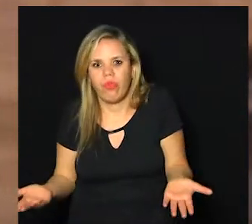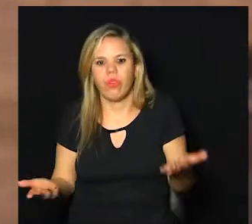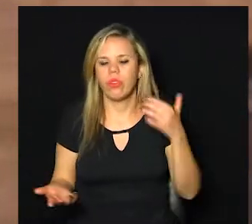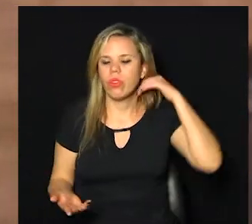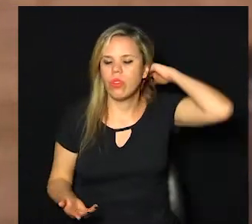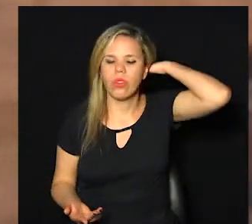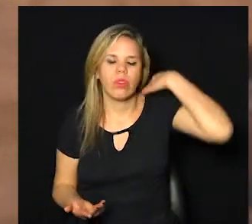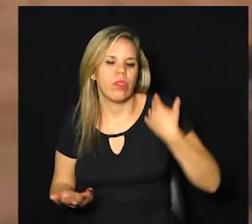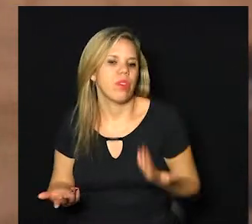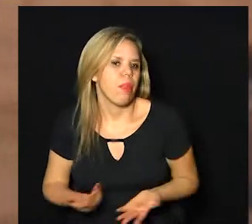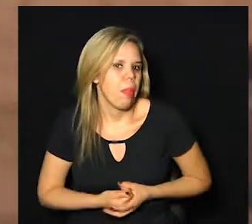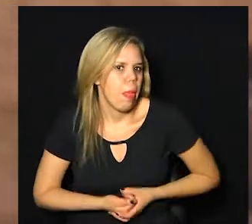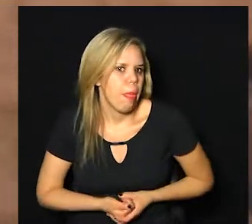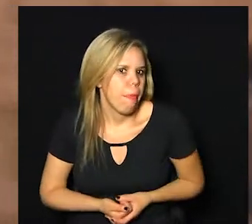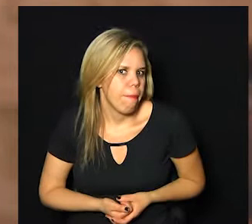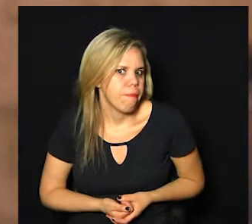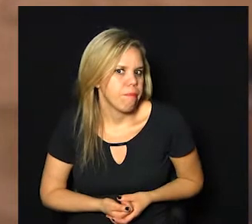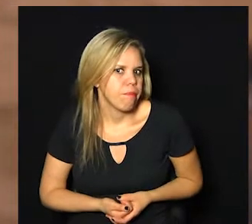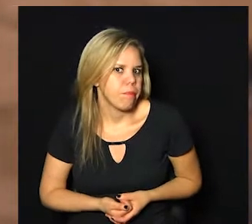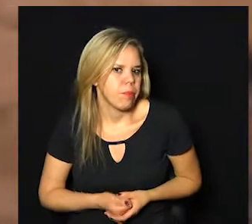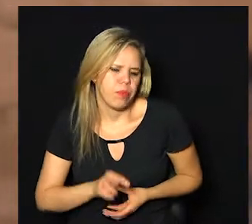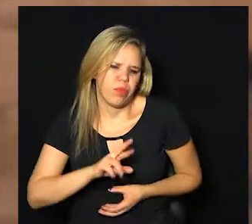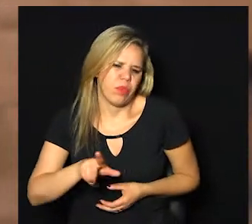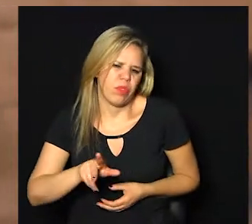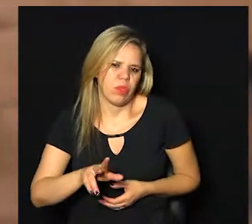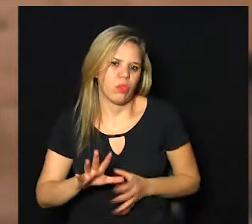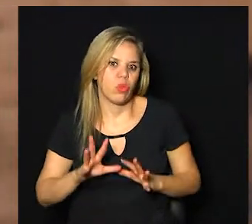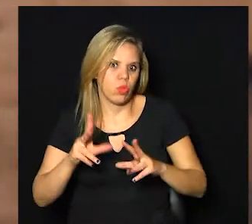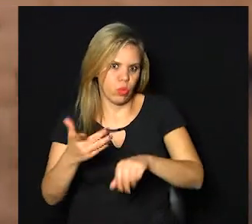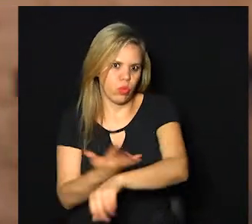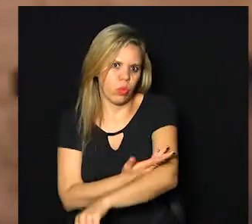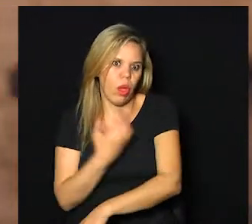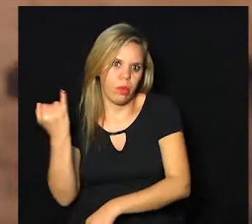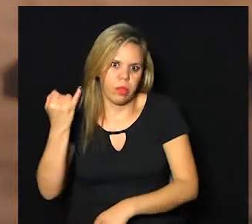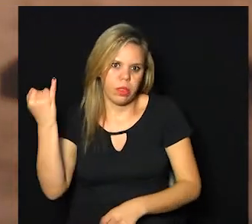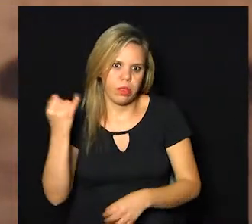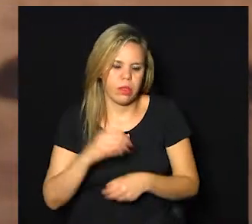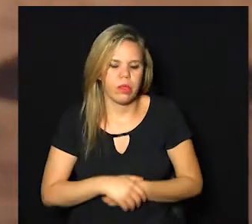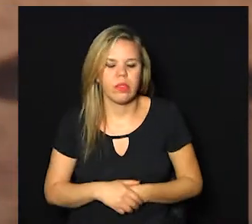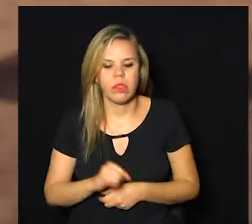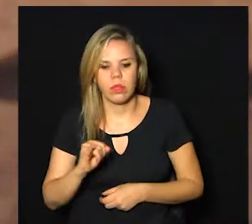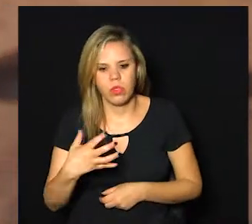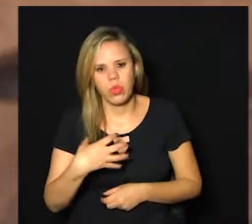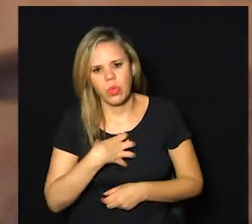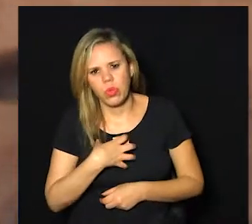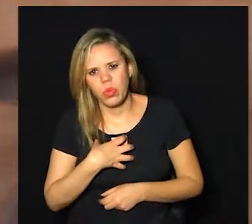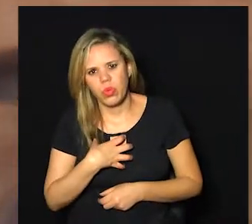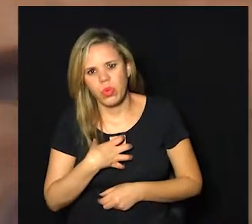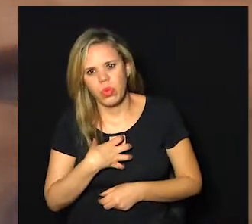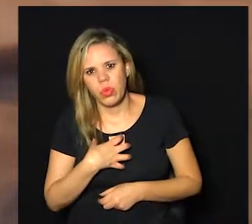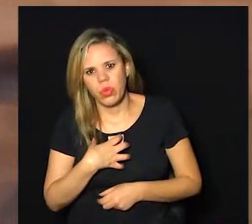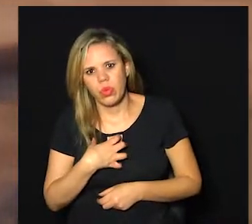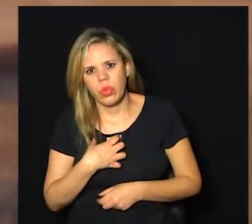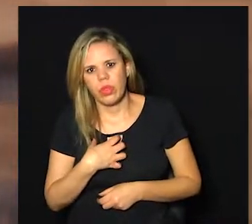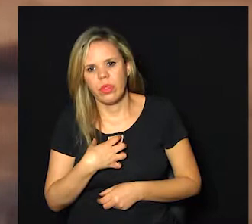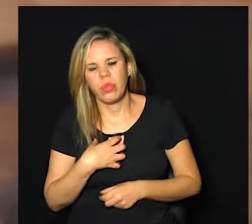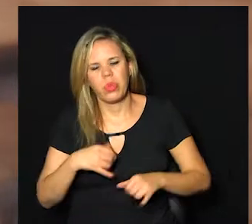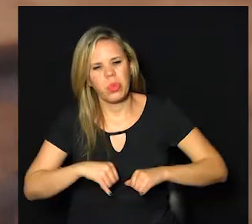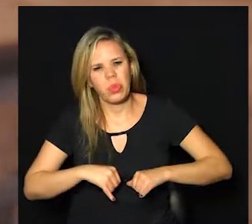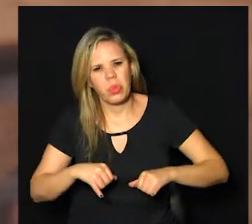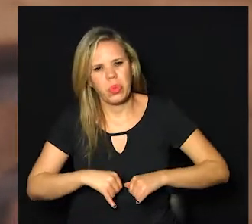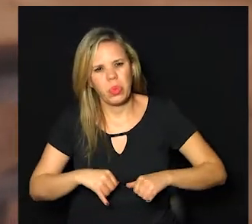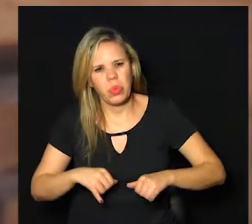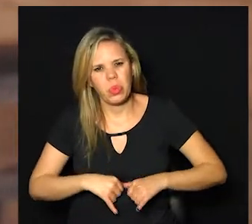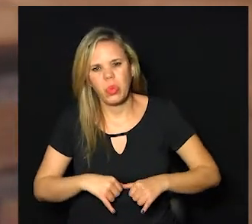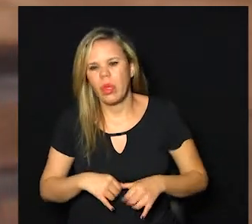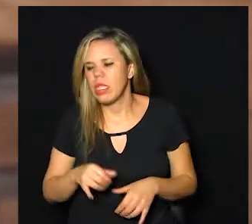né? E não porque todas as emoções são importantes. Se eu sinto tristeza, se eu passei por um momento, um